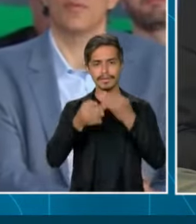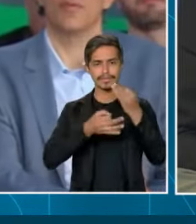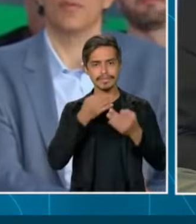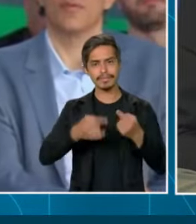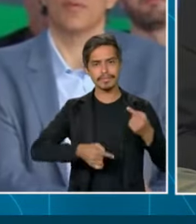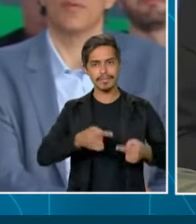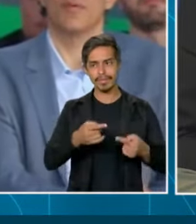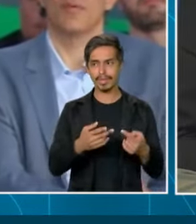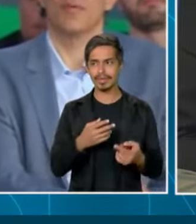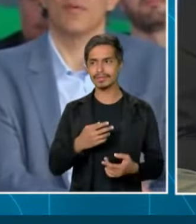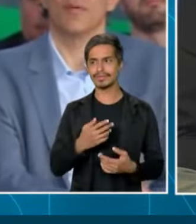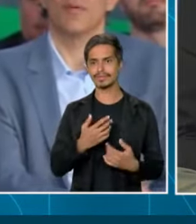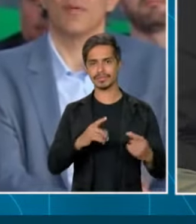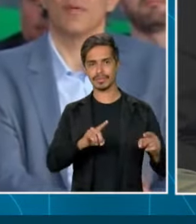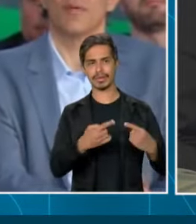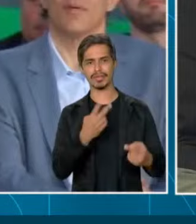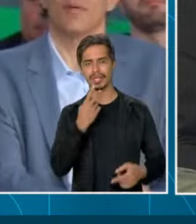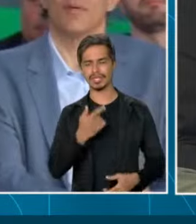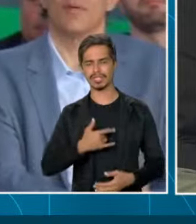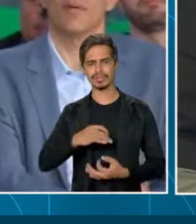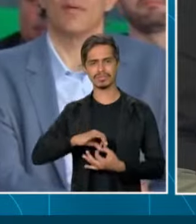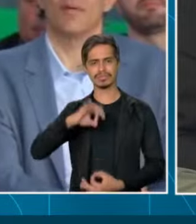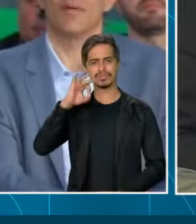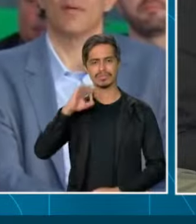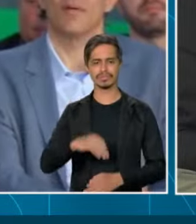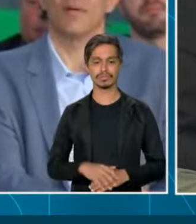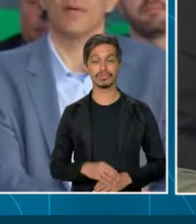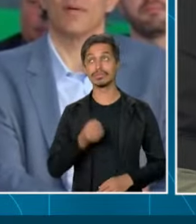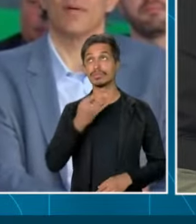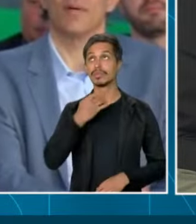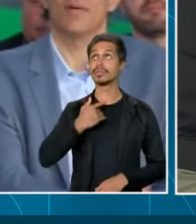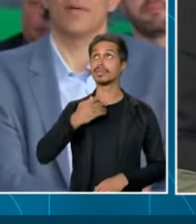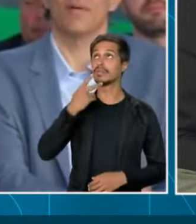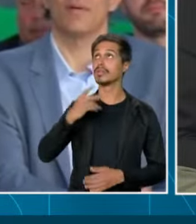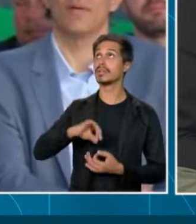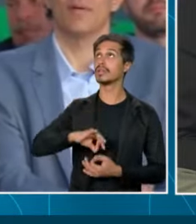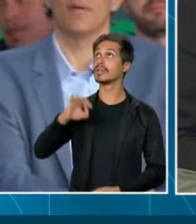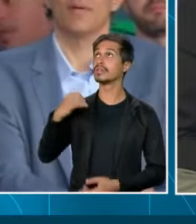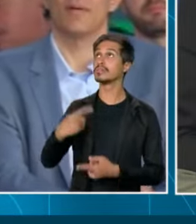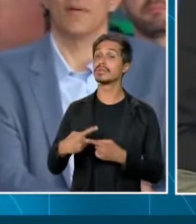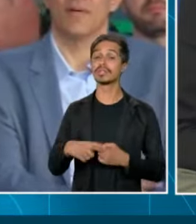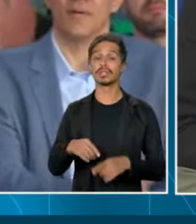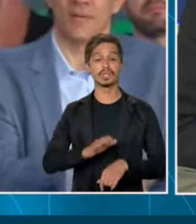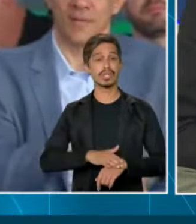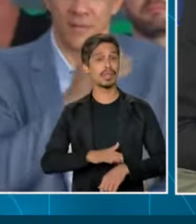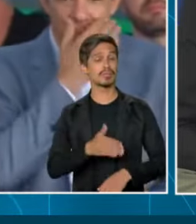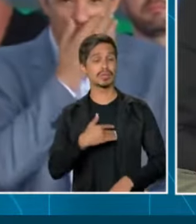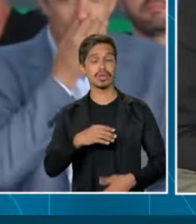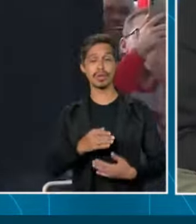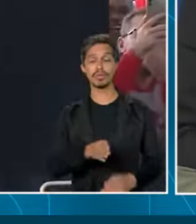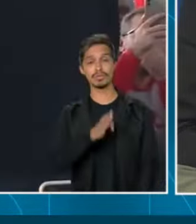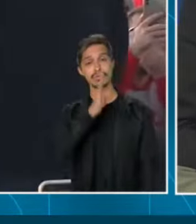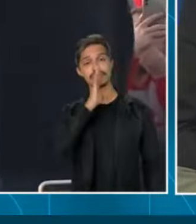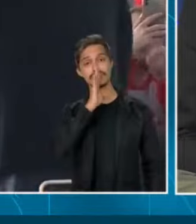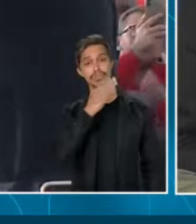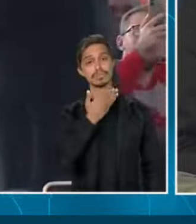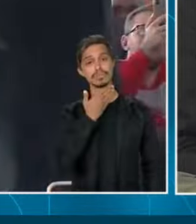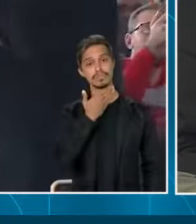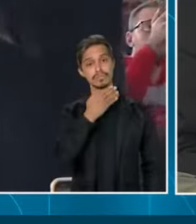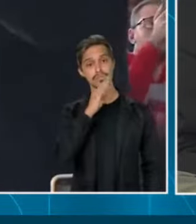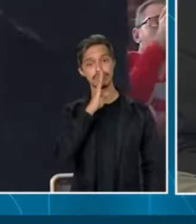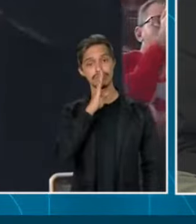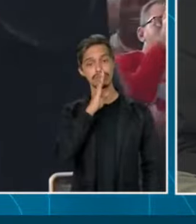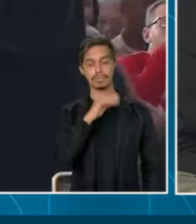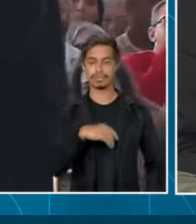financeiro, mesmo sendo uma parcela ínfima da sociedade, ele ainda tem muita influência nesse debate, acaba influindo mais, às vezes, até no